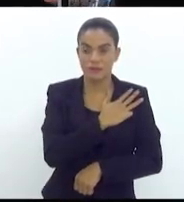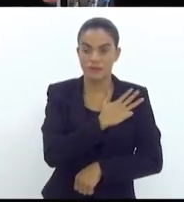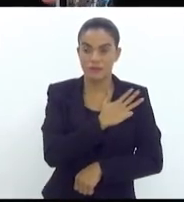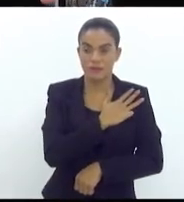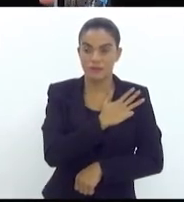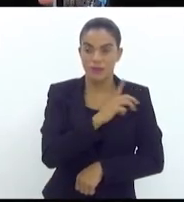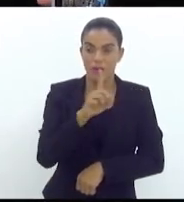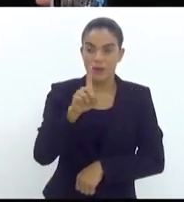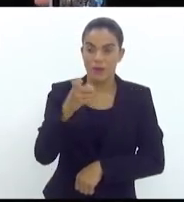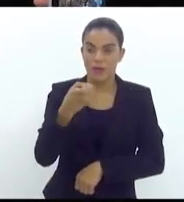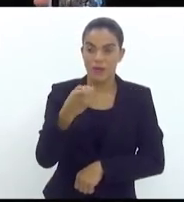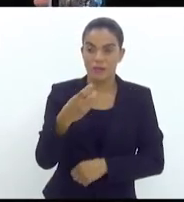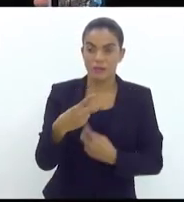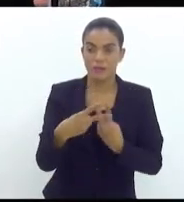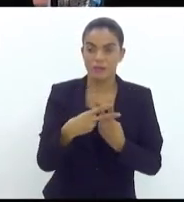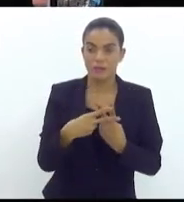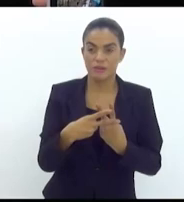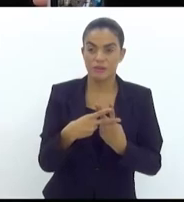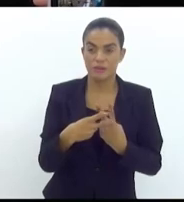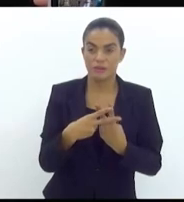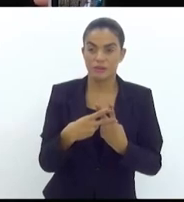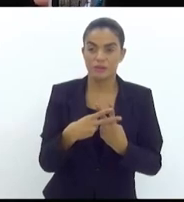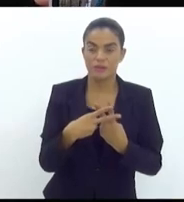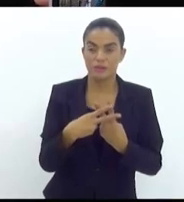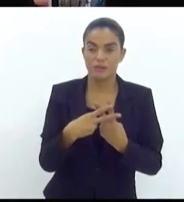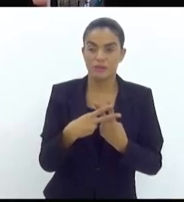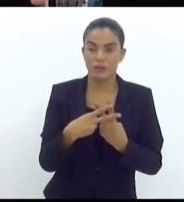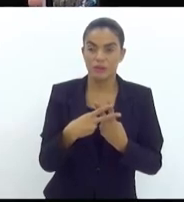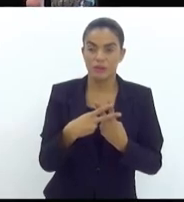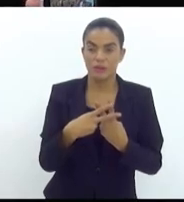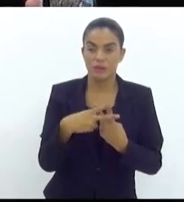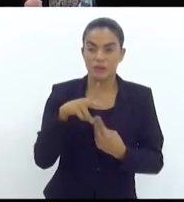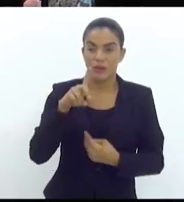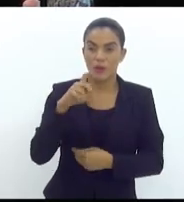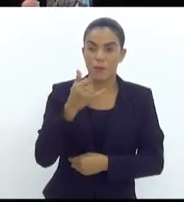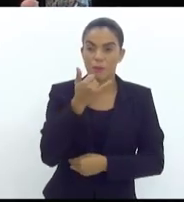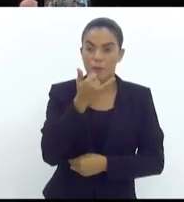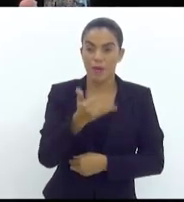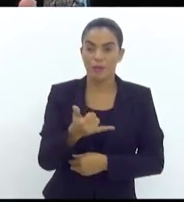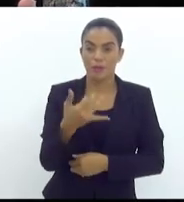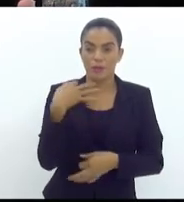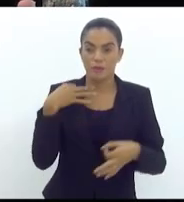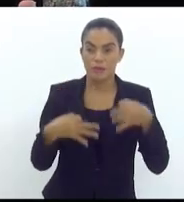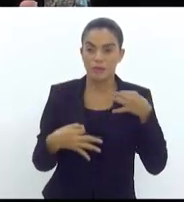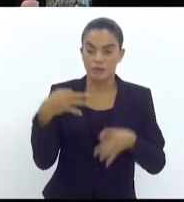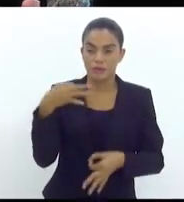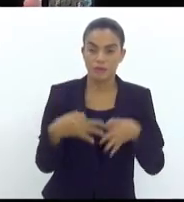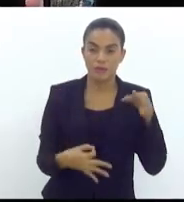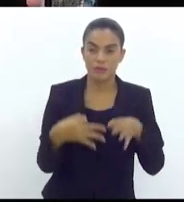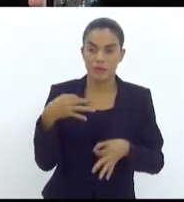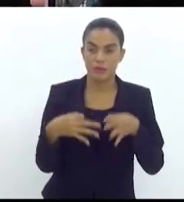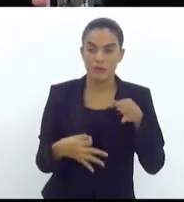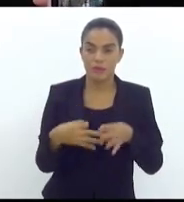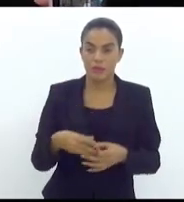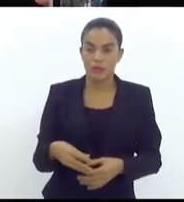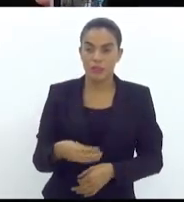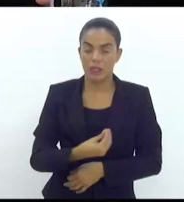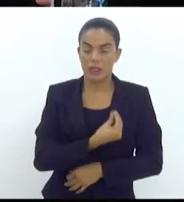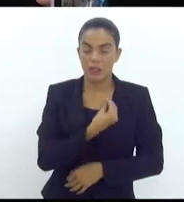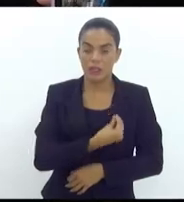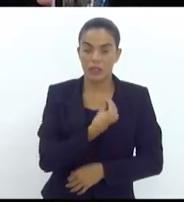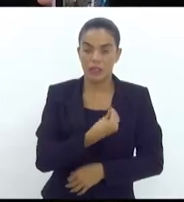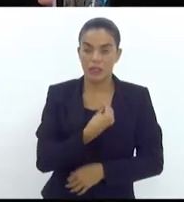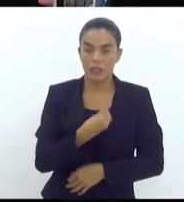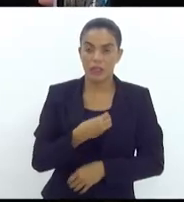O ex-presidiário o descondenado aquele que está na presidência por causa de uma manobra